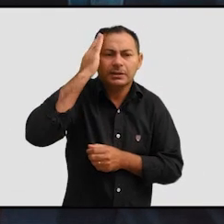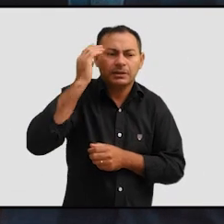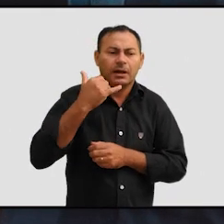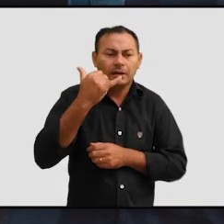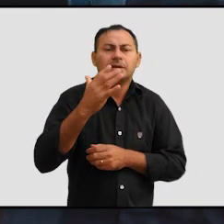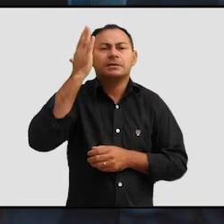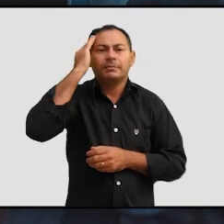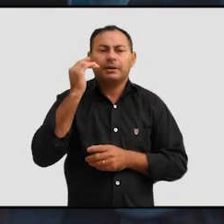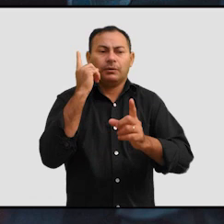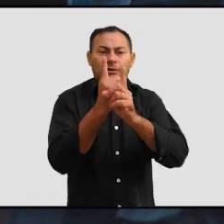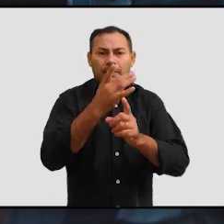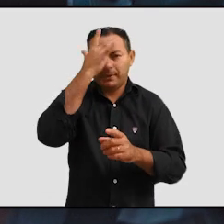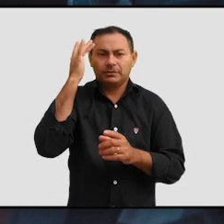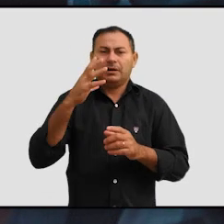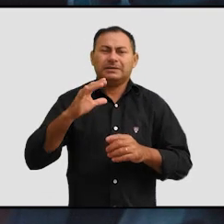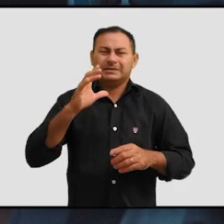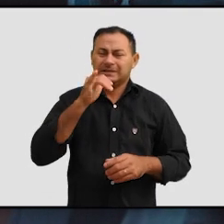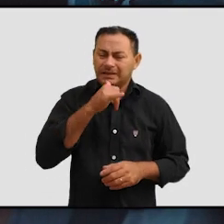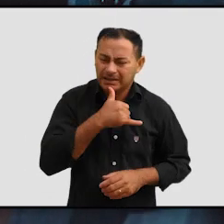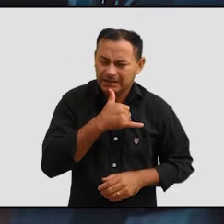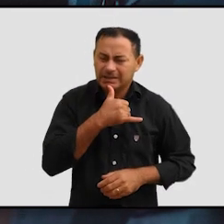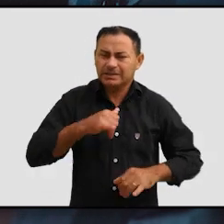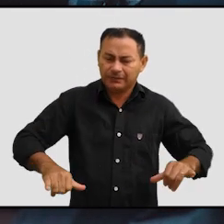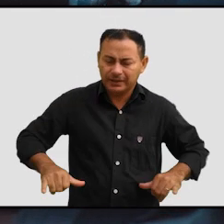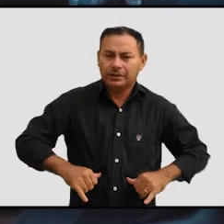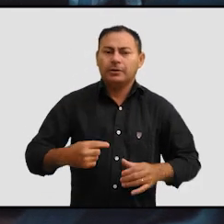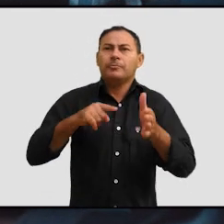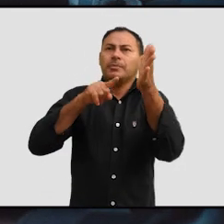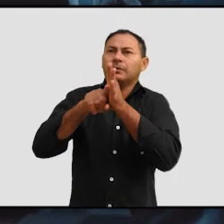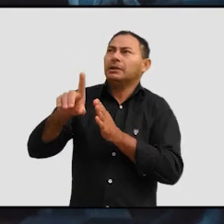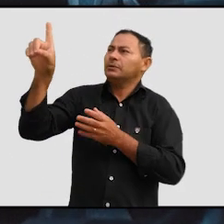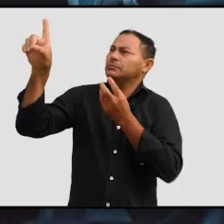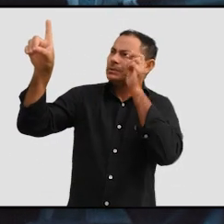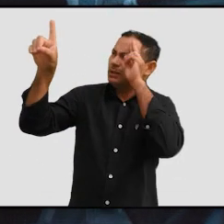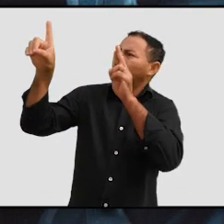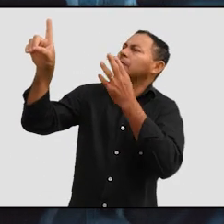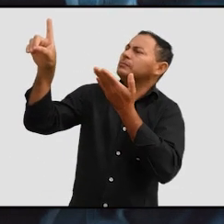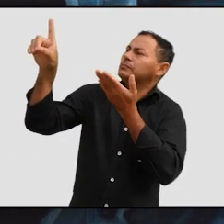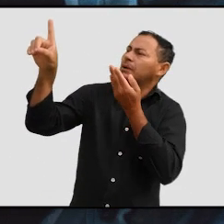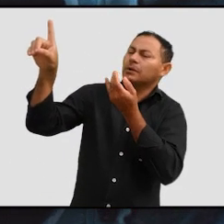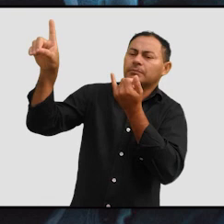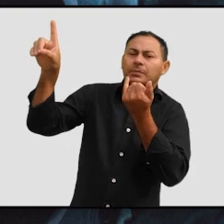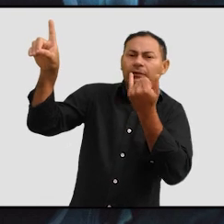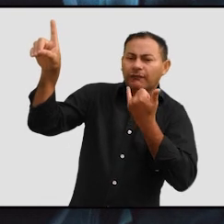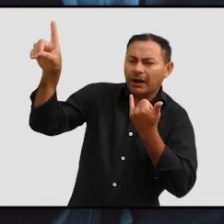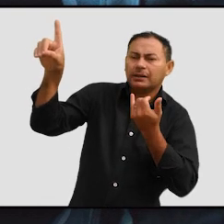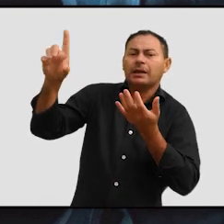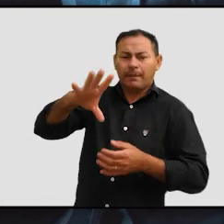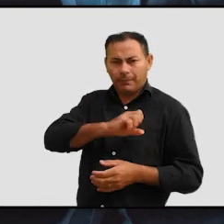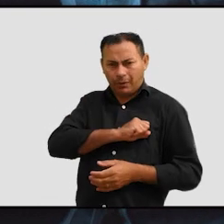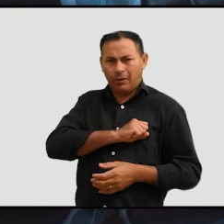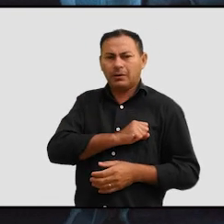telefonema, sabendo que ia encontrar uma pessoa ferida, eu perguntei a Deus: Senhor, o Senhor diz